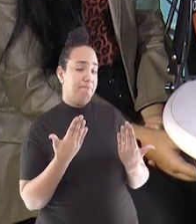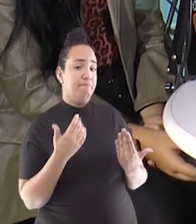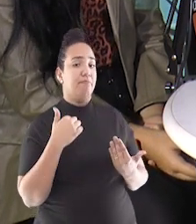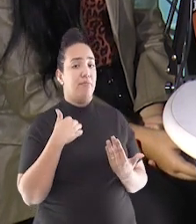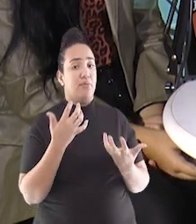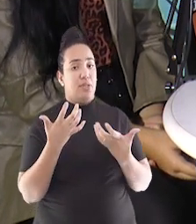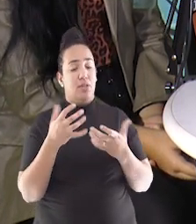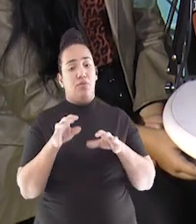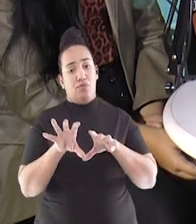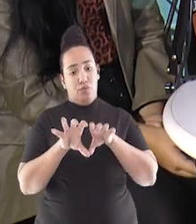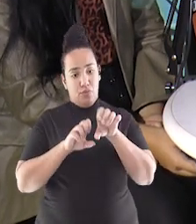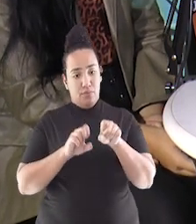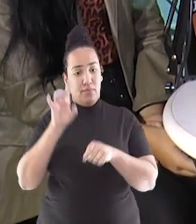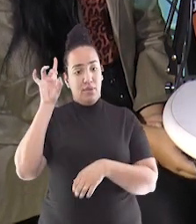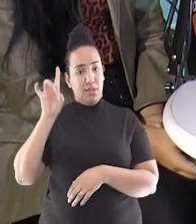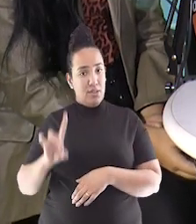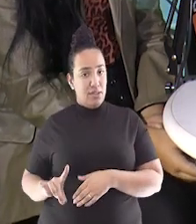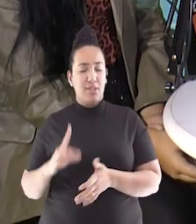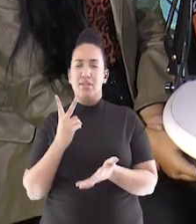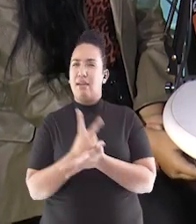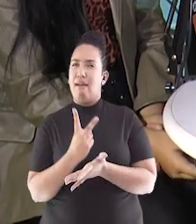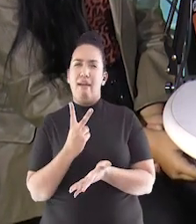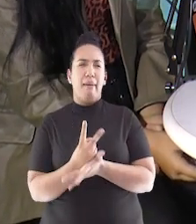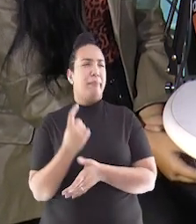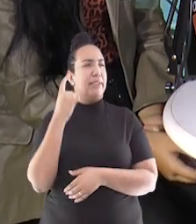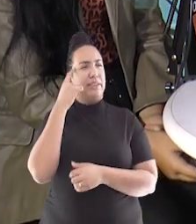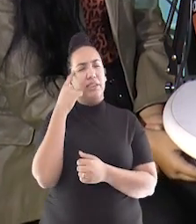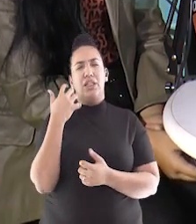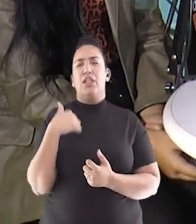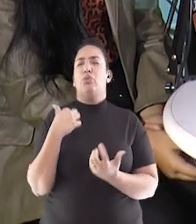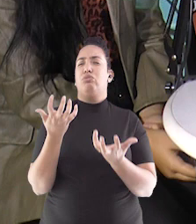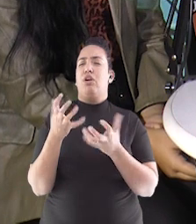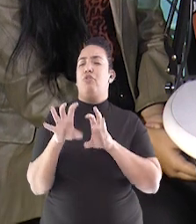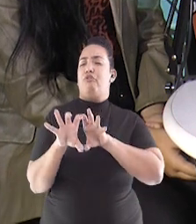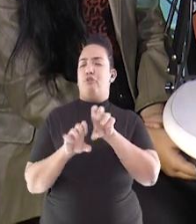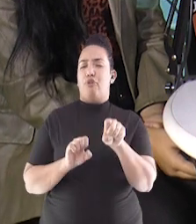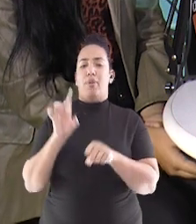eu queria fazer muito direito. Uhum. Sempre falei que quero fazer direito.